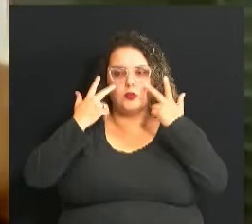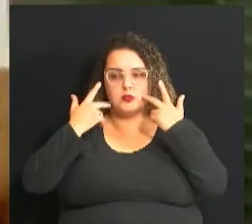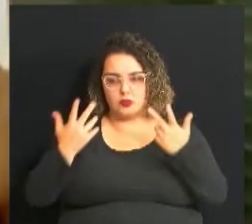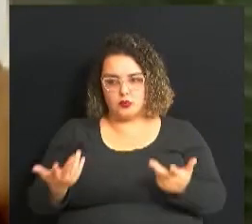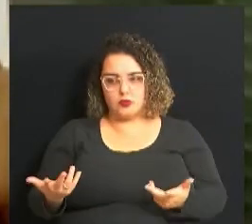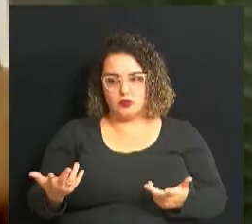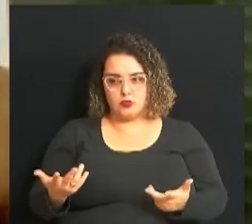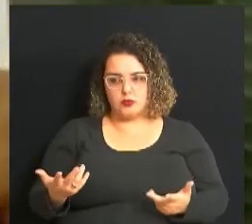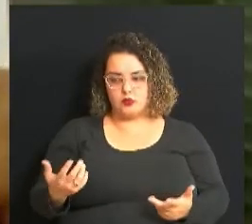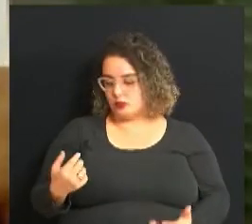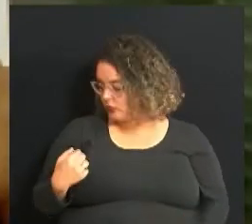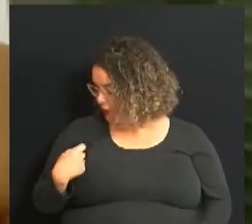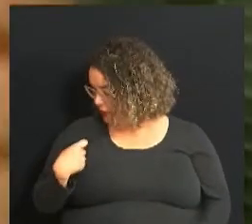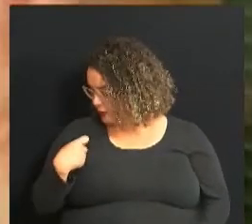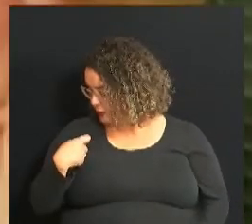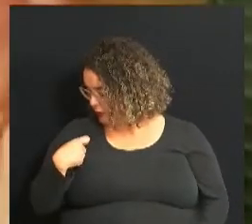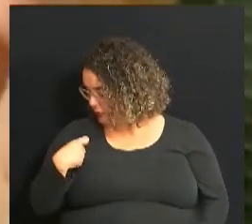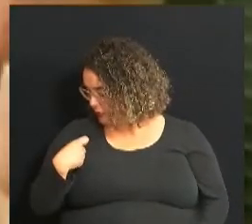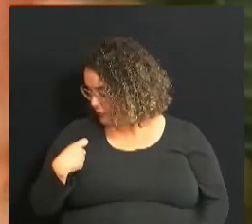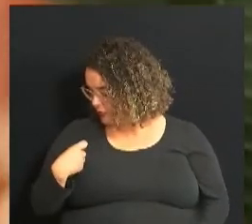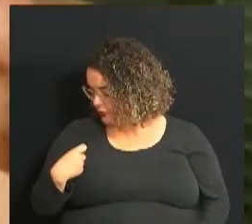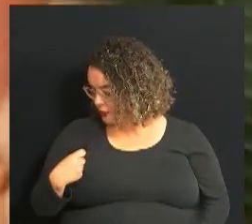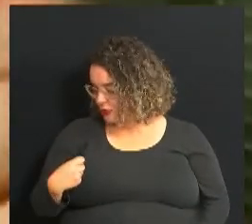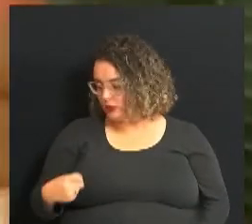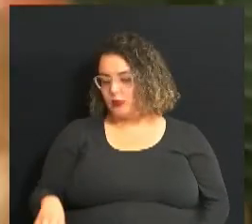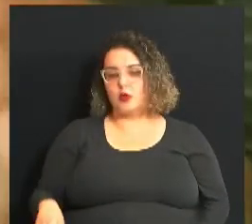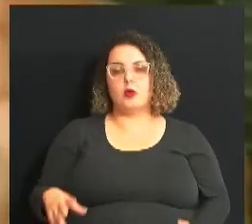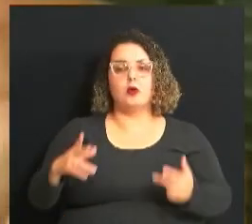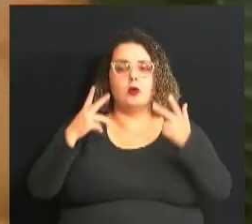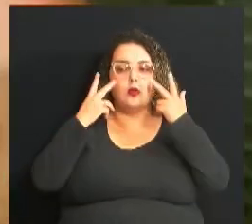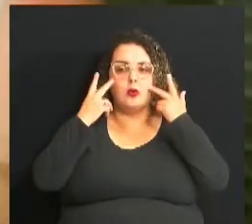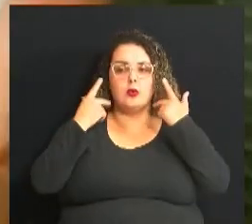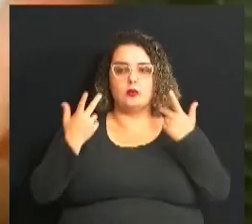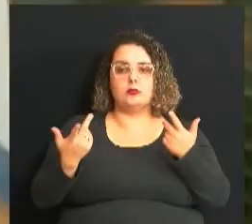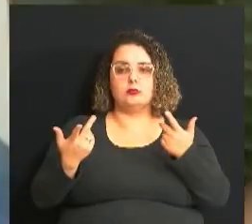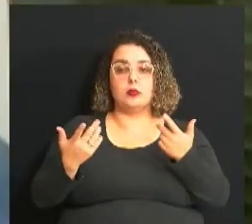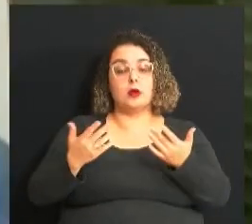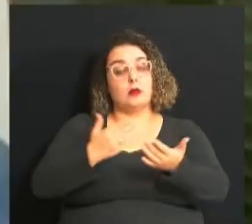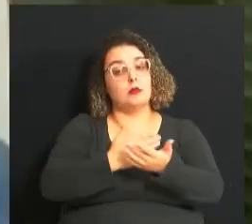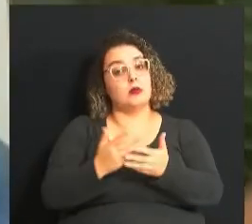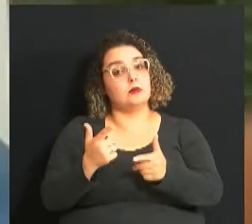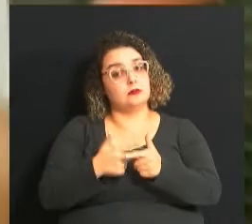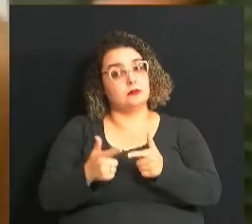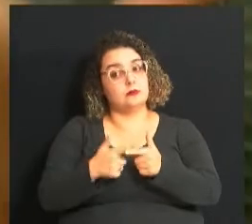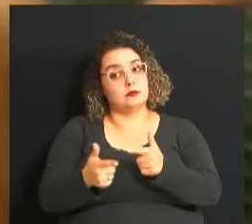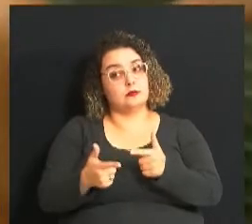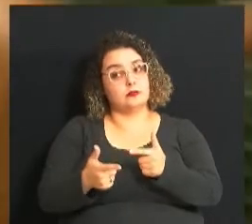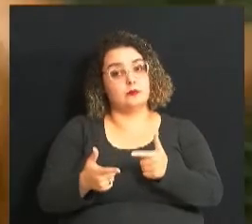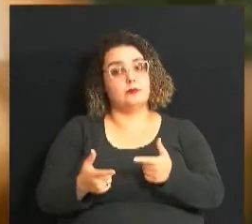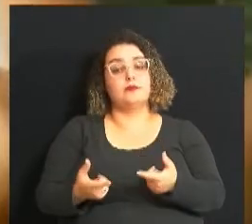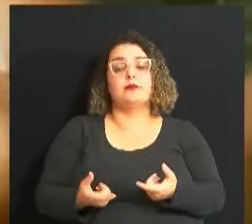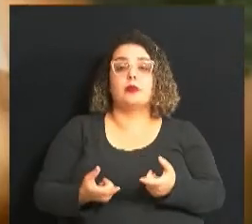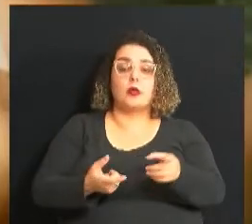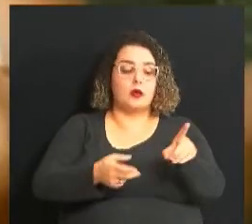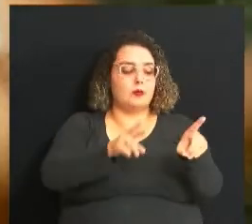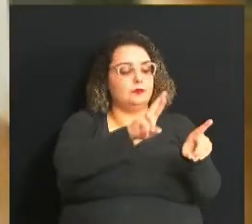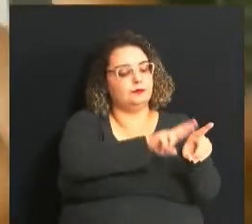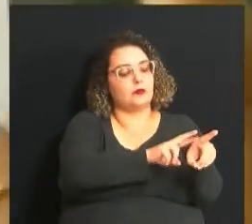valor, digamos, fisiológico, ele começa a ter problemas. Ele pode ter câncer de testículo, ele pode